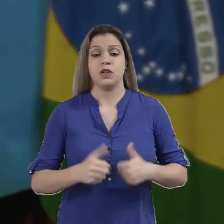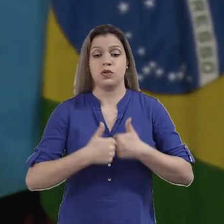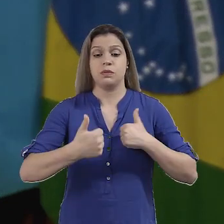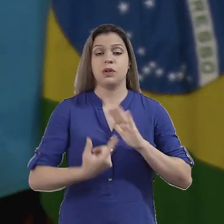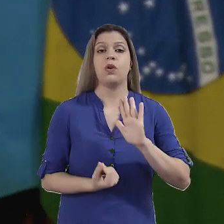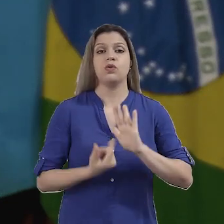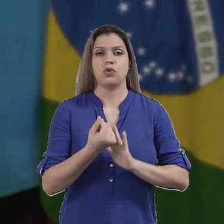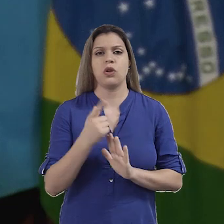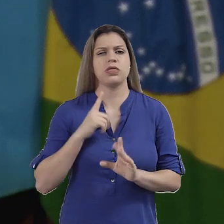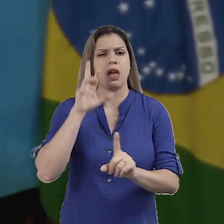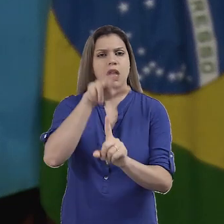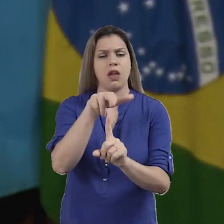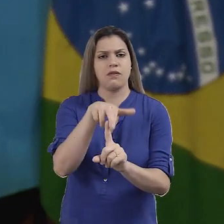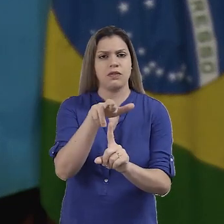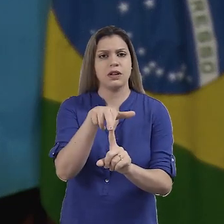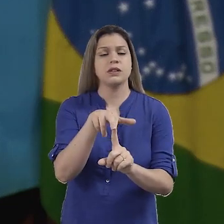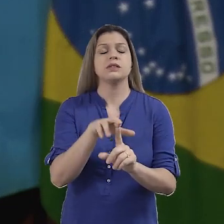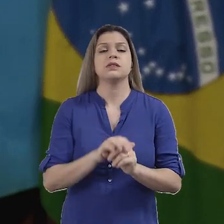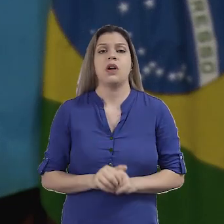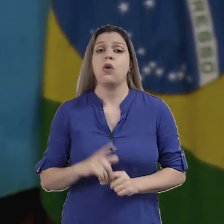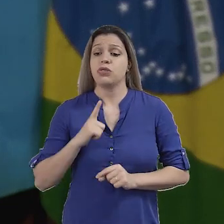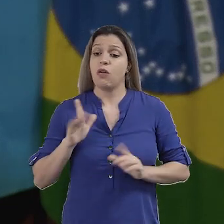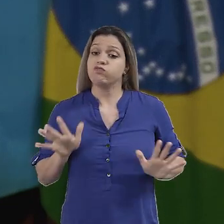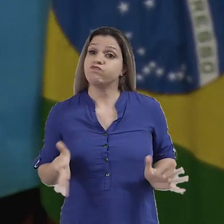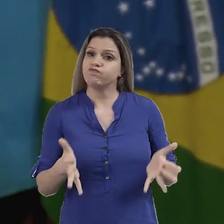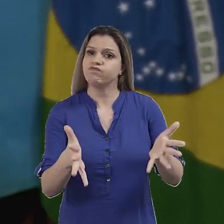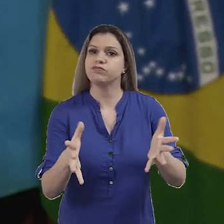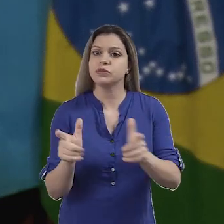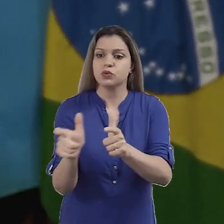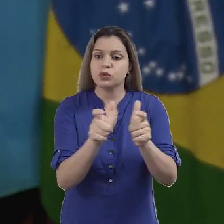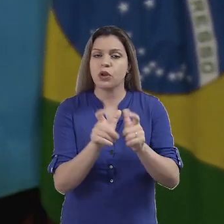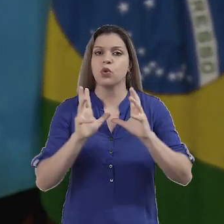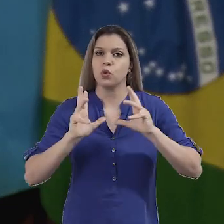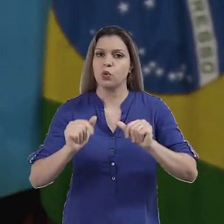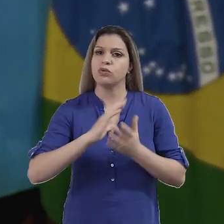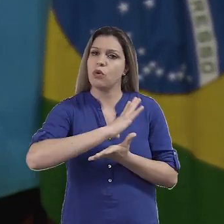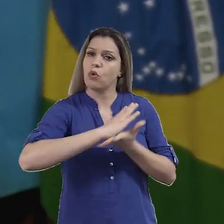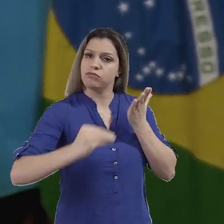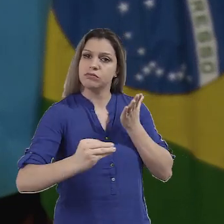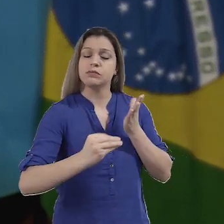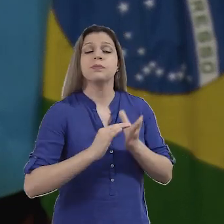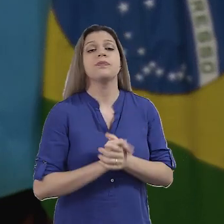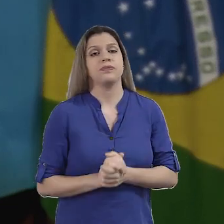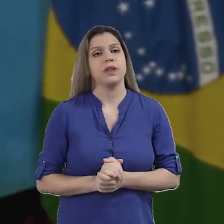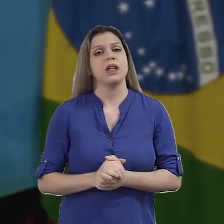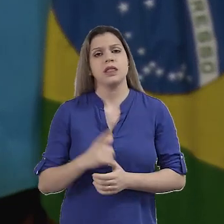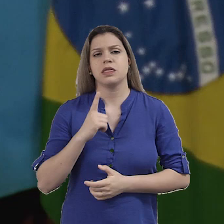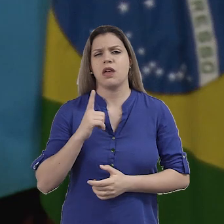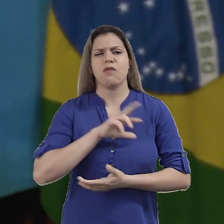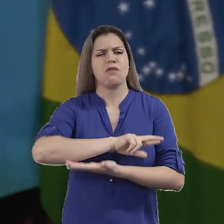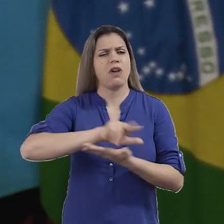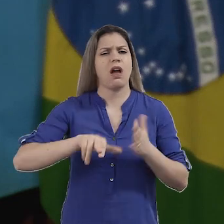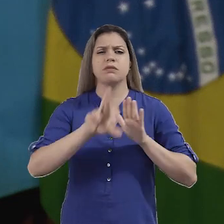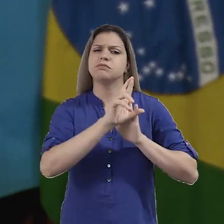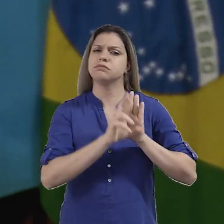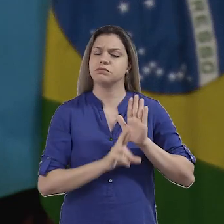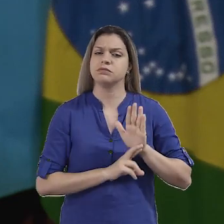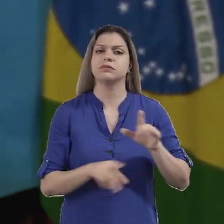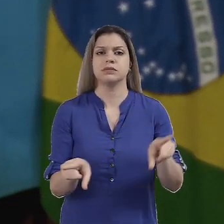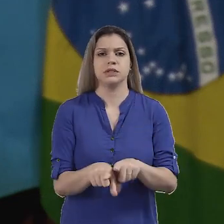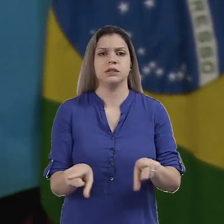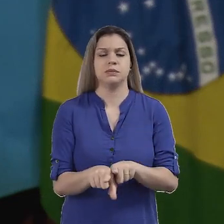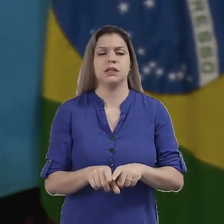União fez um referencial e que vem incentivando os órgãos a adotarem, envolve vários requisitos